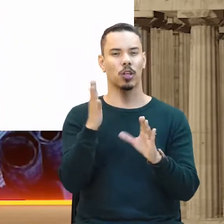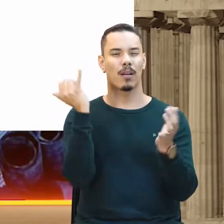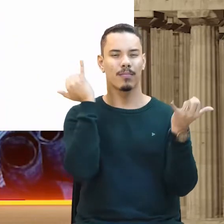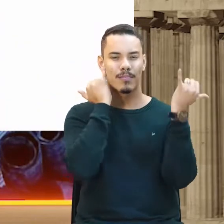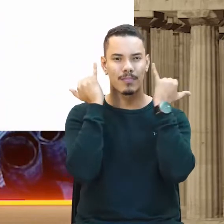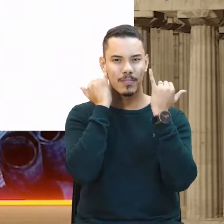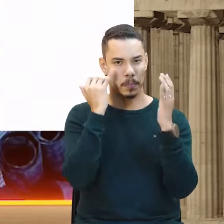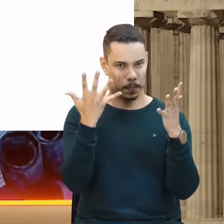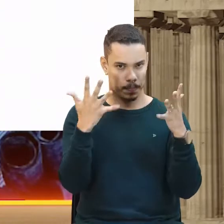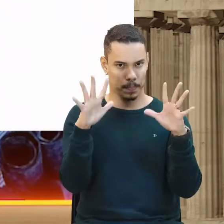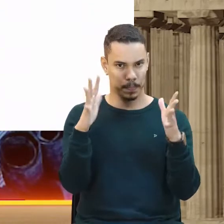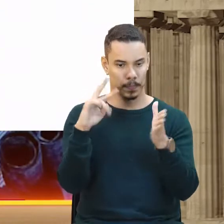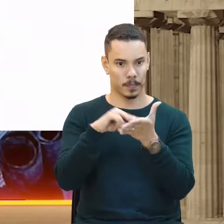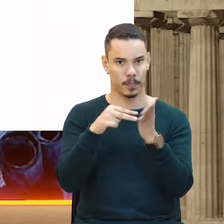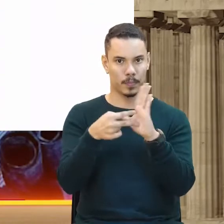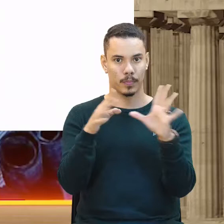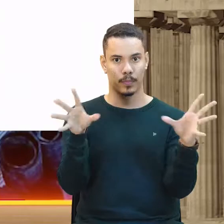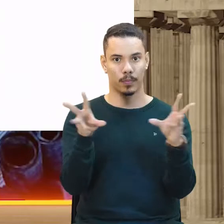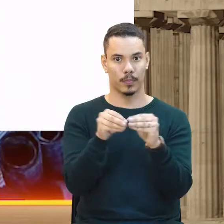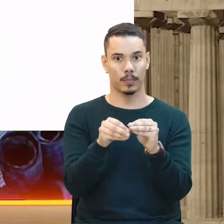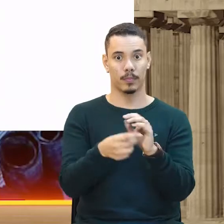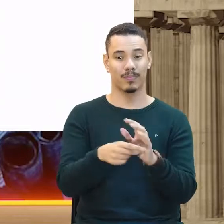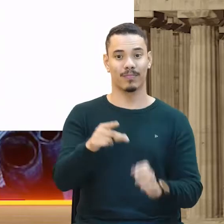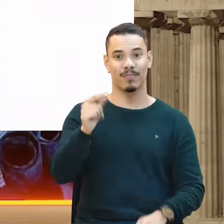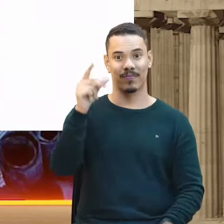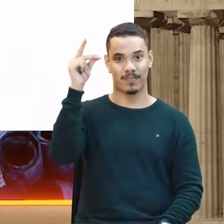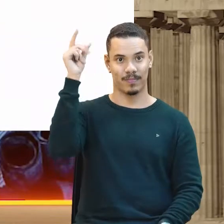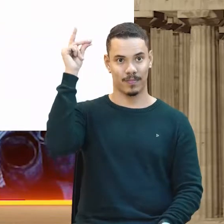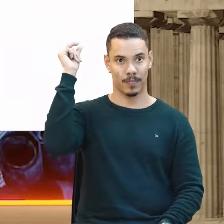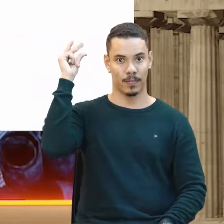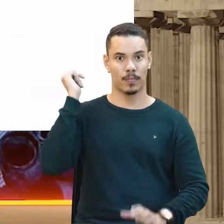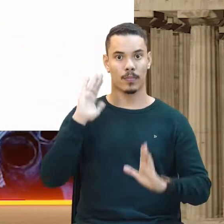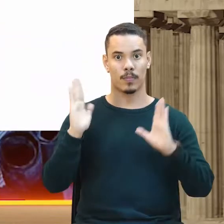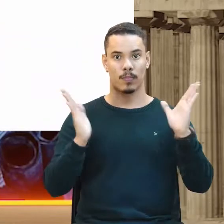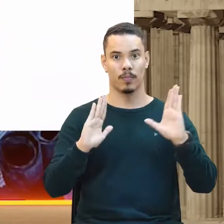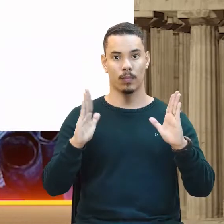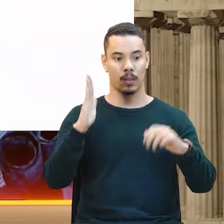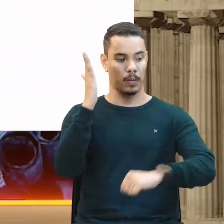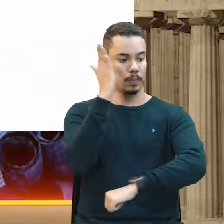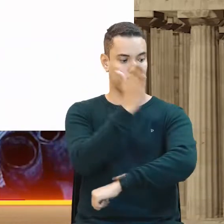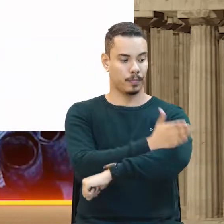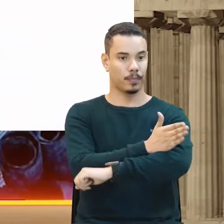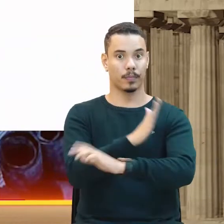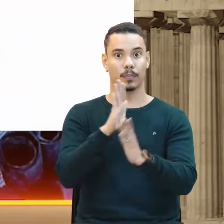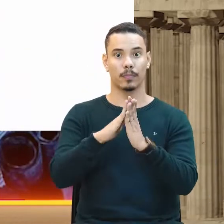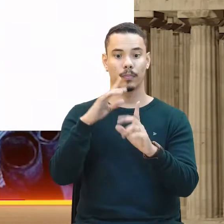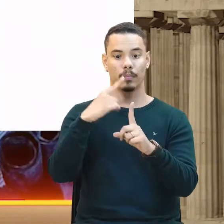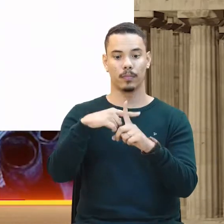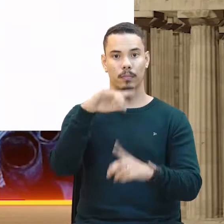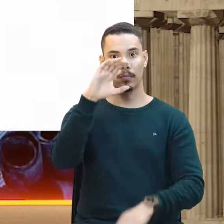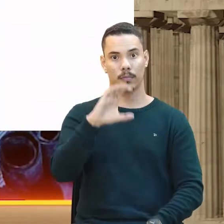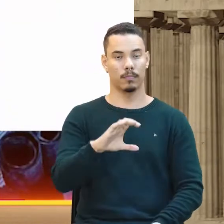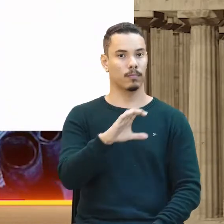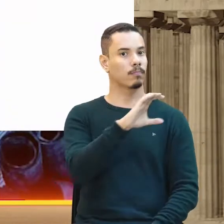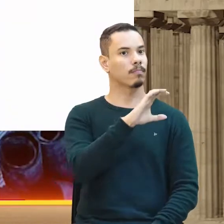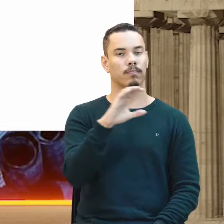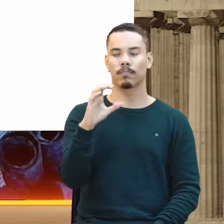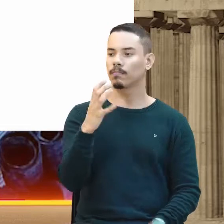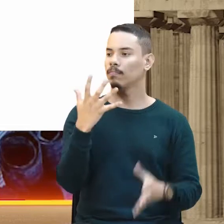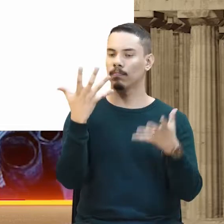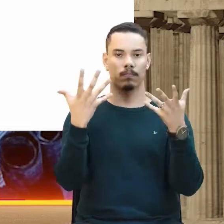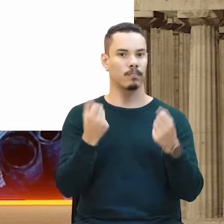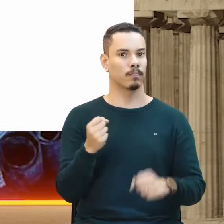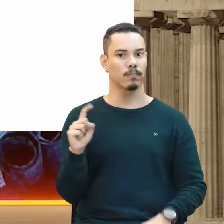isso. Antigamente, na época da Idade Média, a Igreja Católica ela não permitia